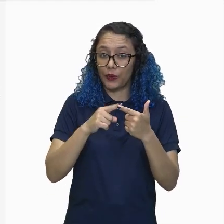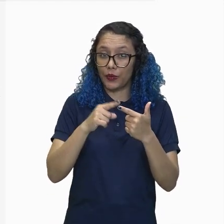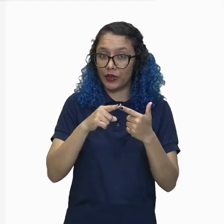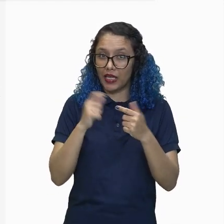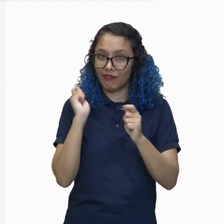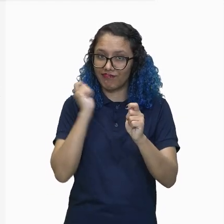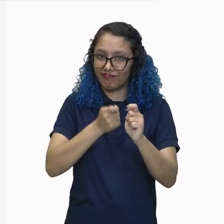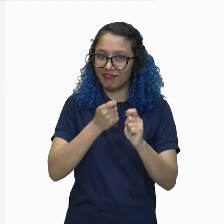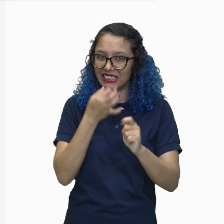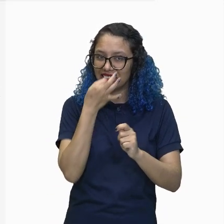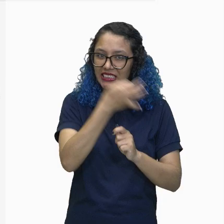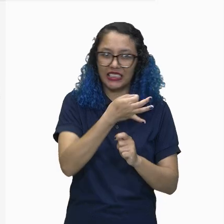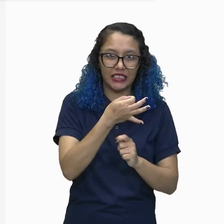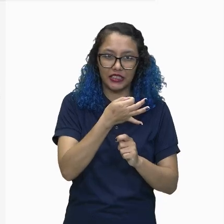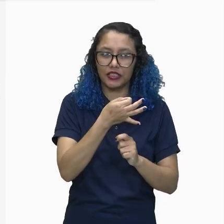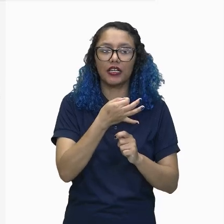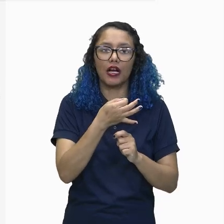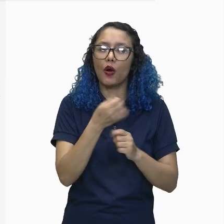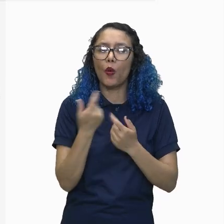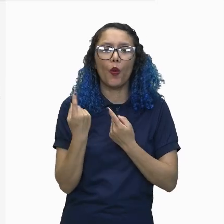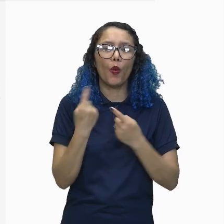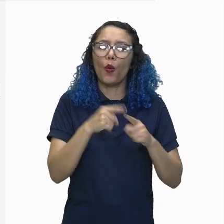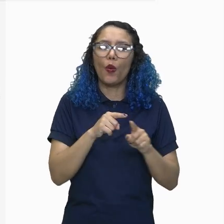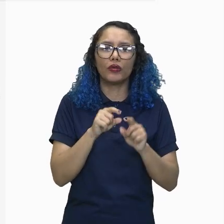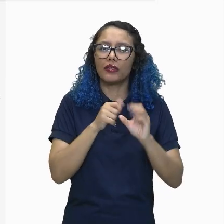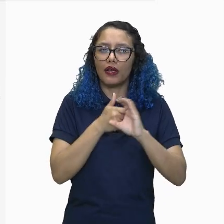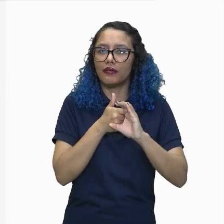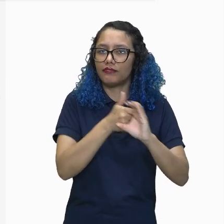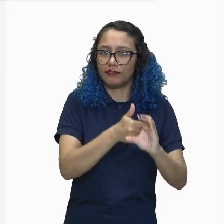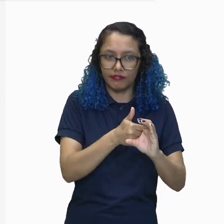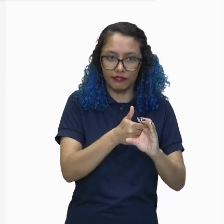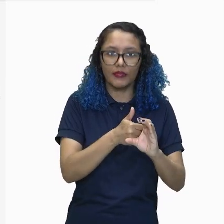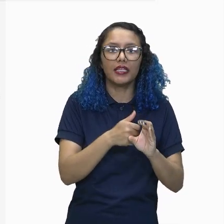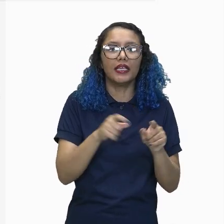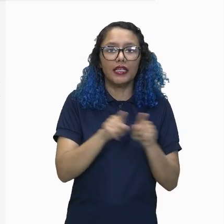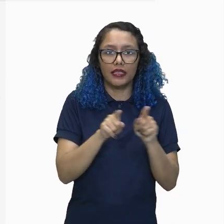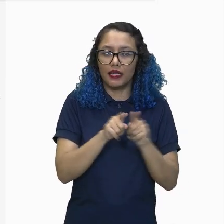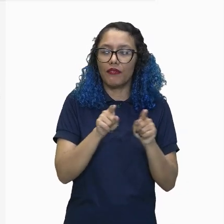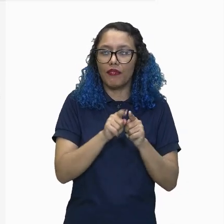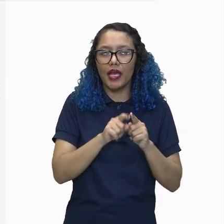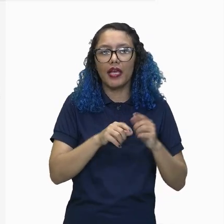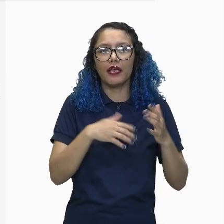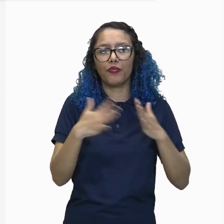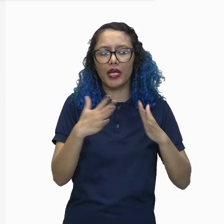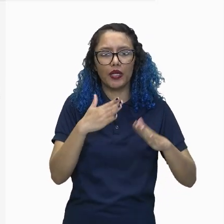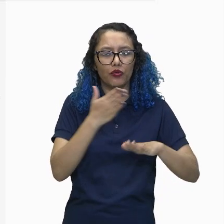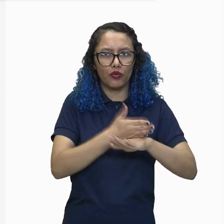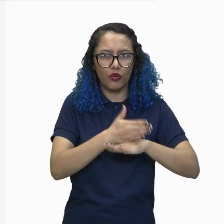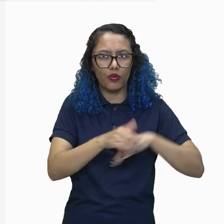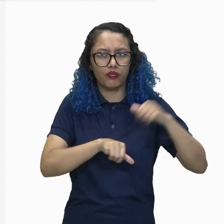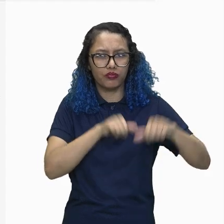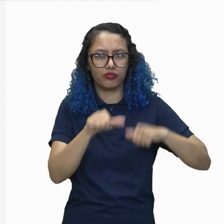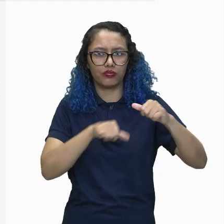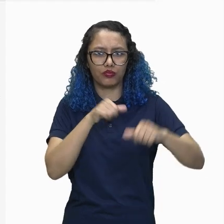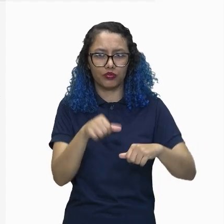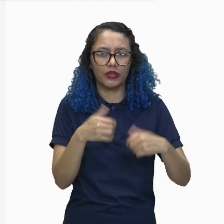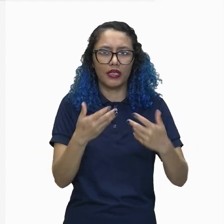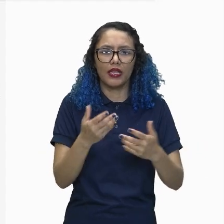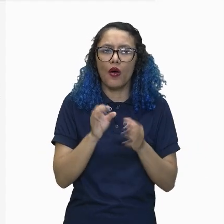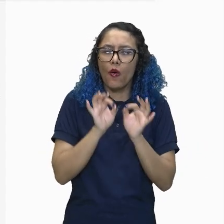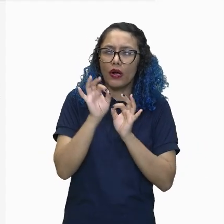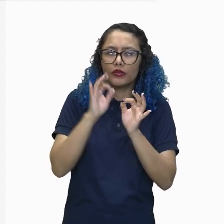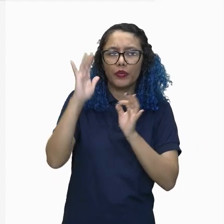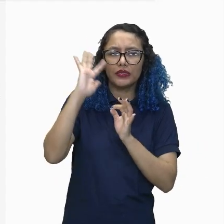essa crítica ao cristianismo e à modernidade. Como é que ele constrói esse seu pensamento?